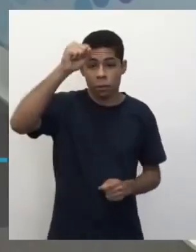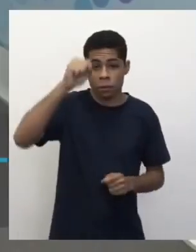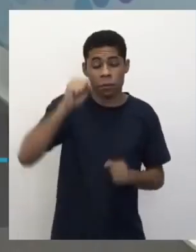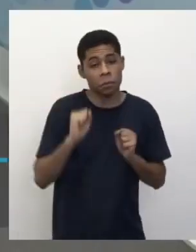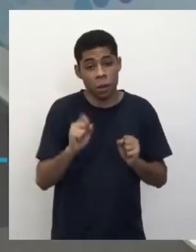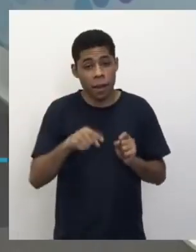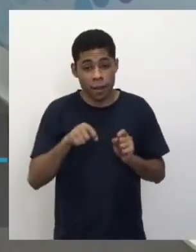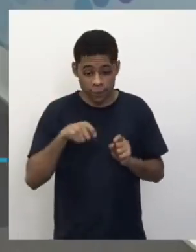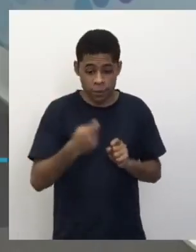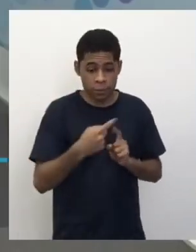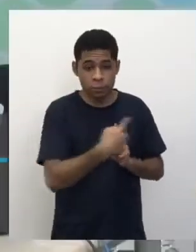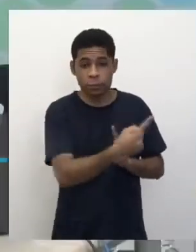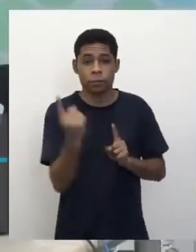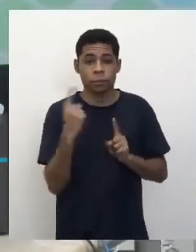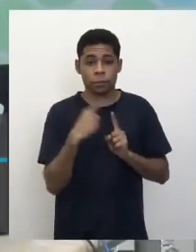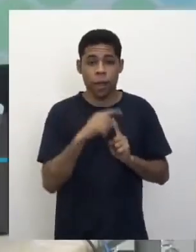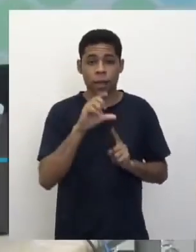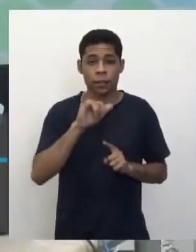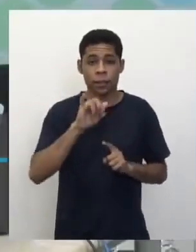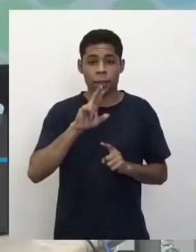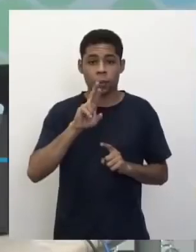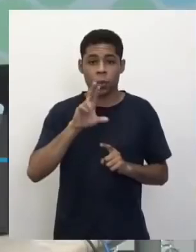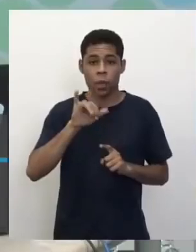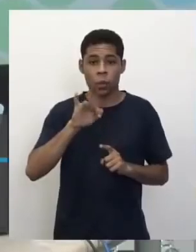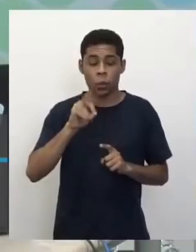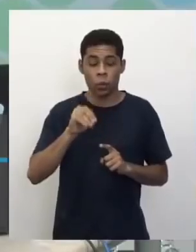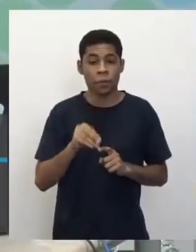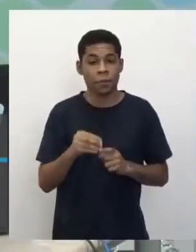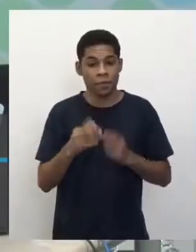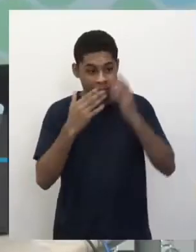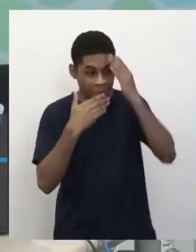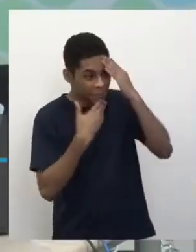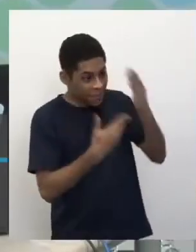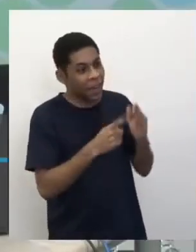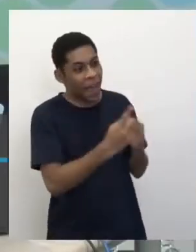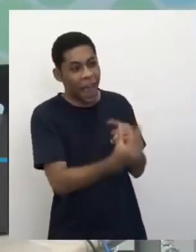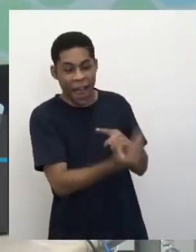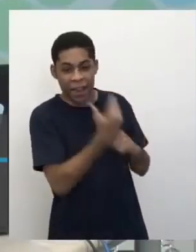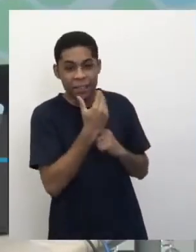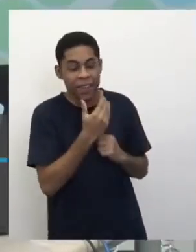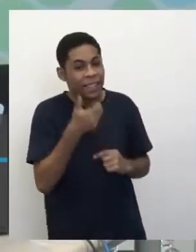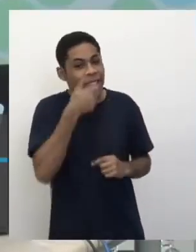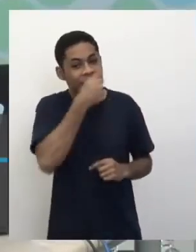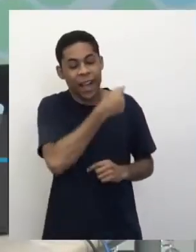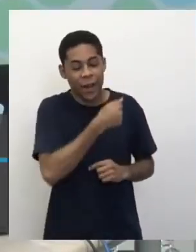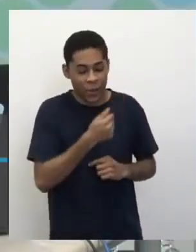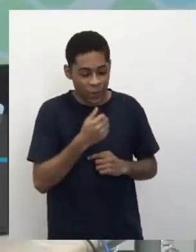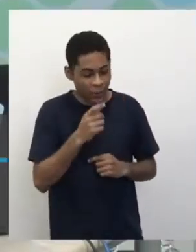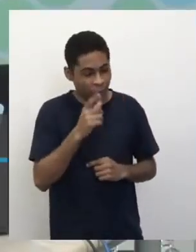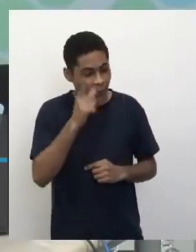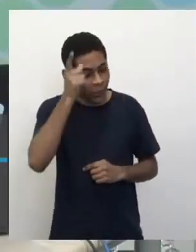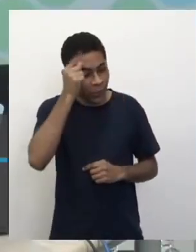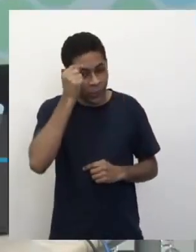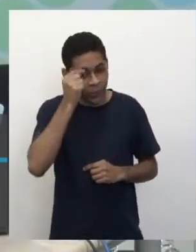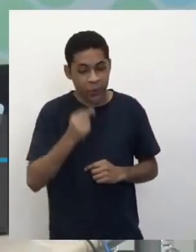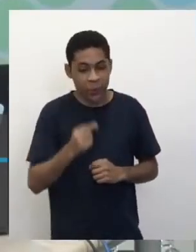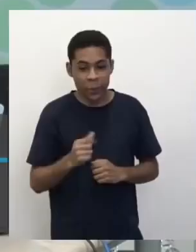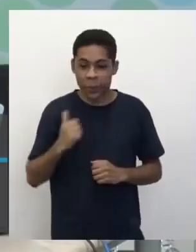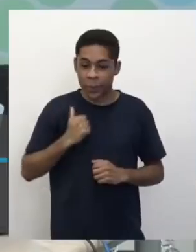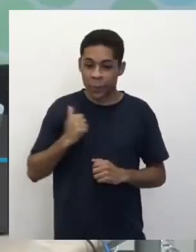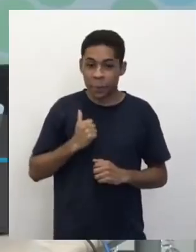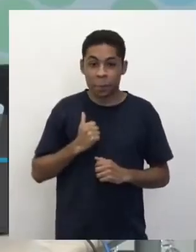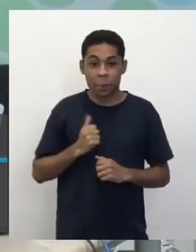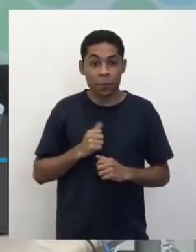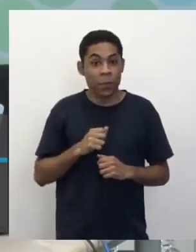luz. Ok, muito obrigada, Oráculo. Tá vendo, gente? Sempre tem alguém para nos salvar aqui, porque eu já teria tomado